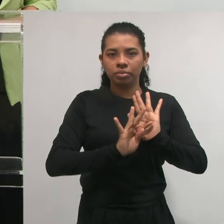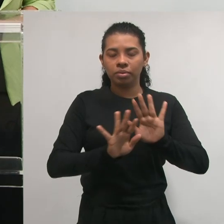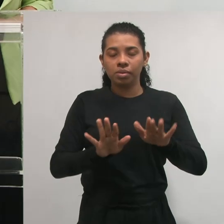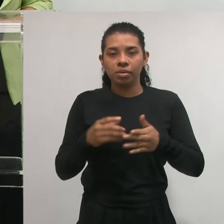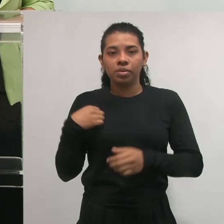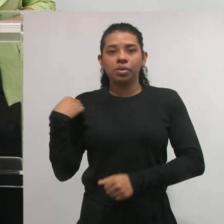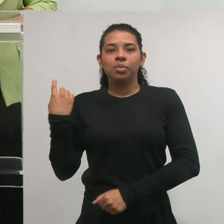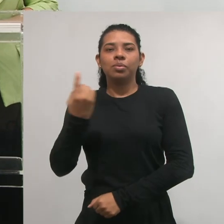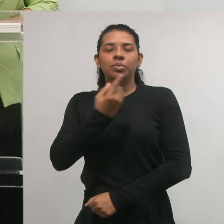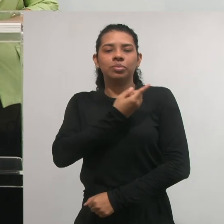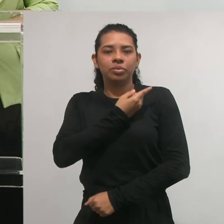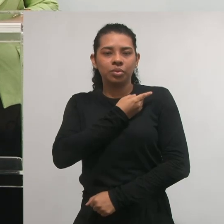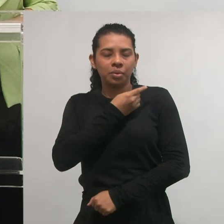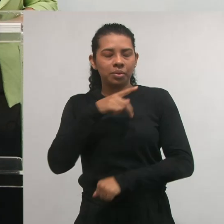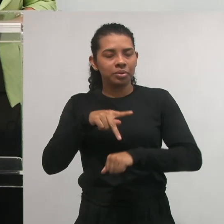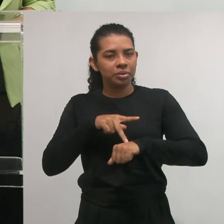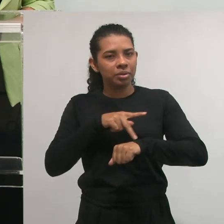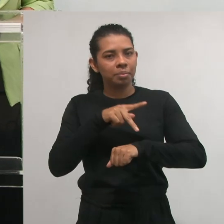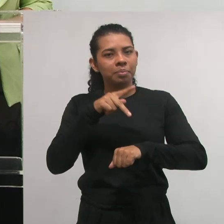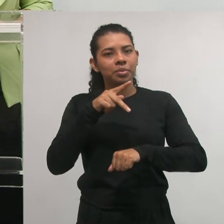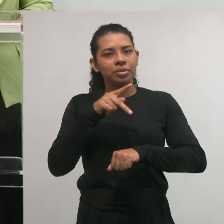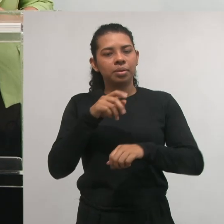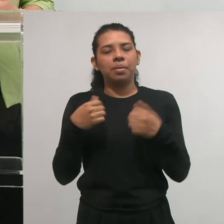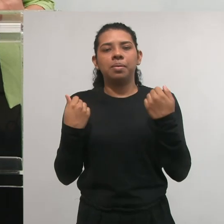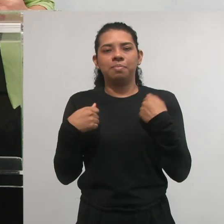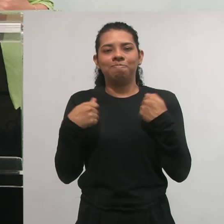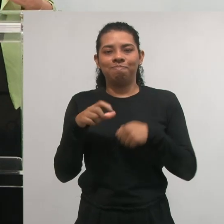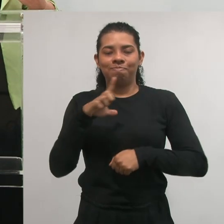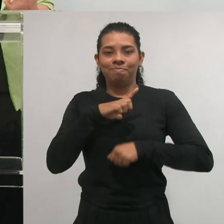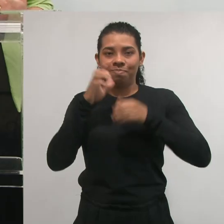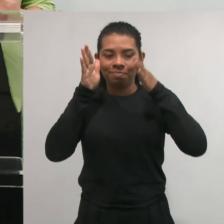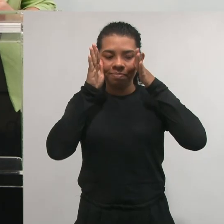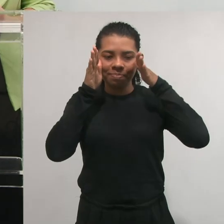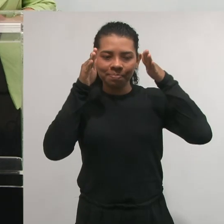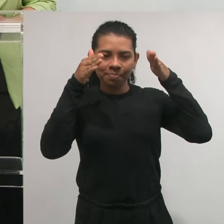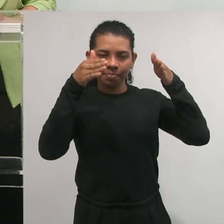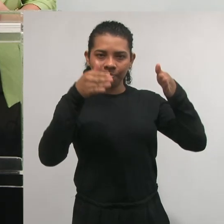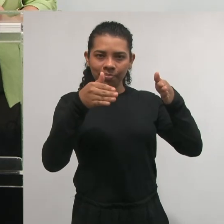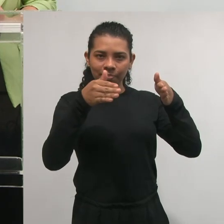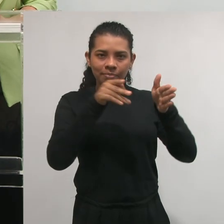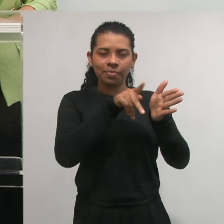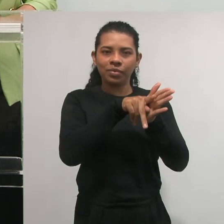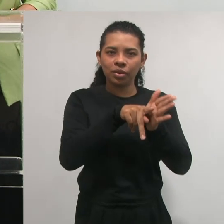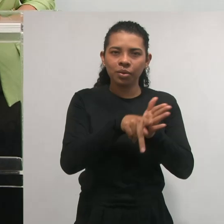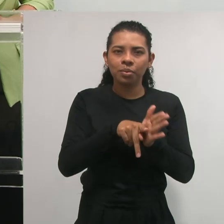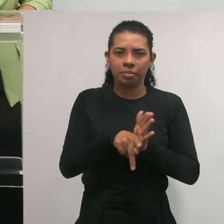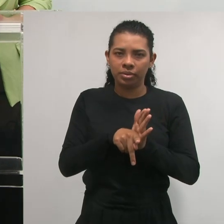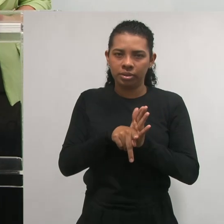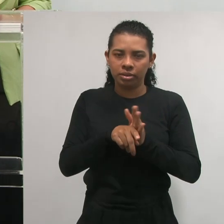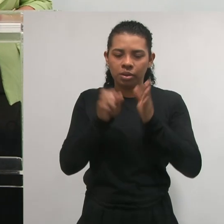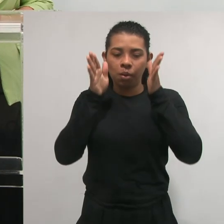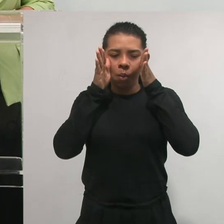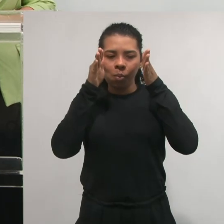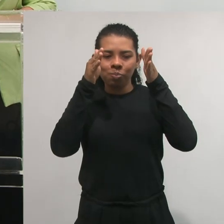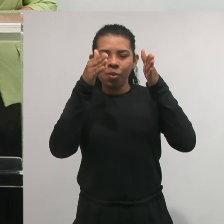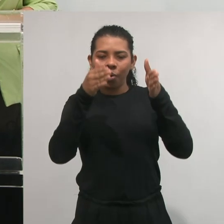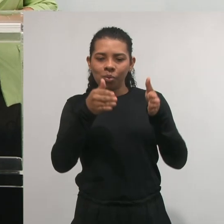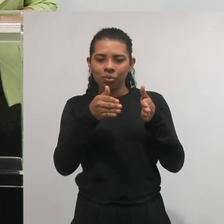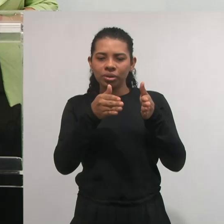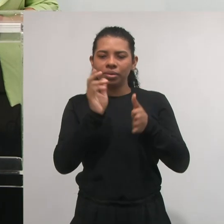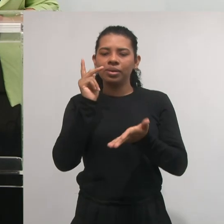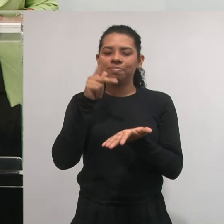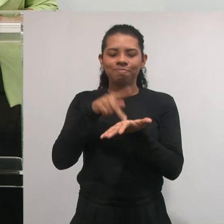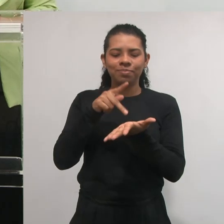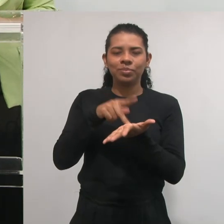pesquisadores, né, na pós-graduação, a gente precisa ter esse olhar do pesquisador, né, esse olhar